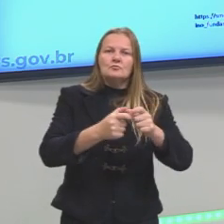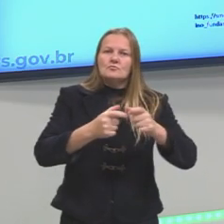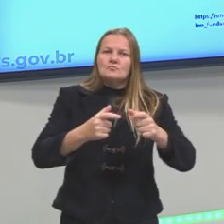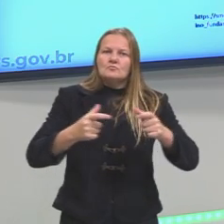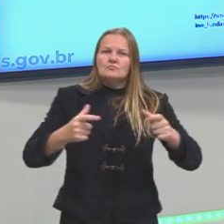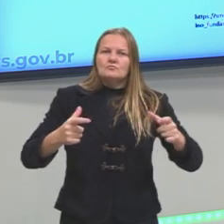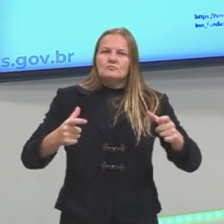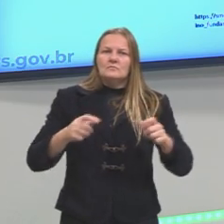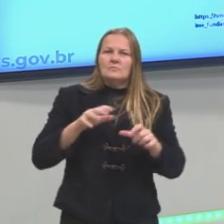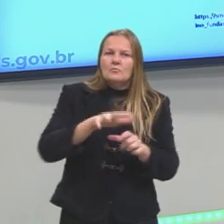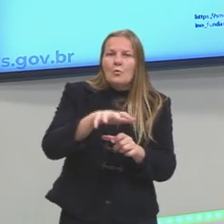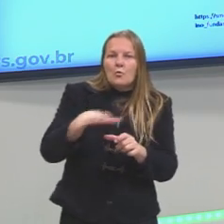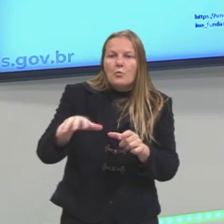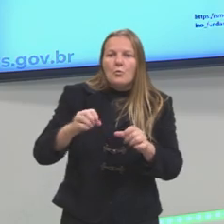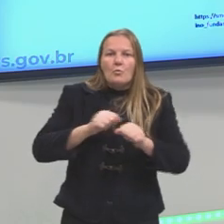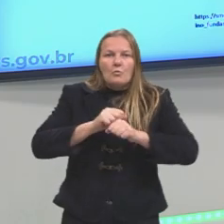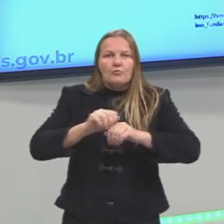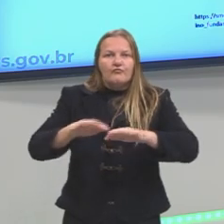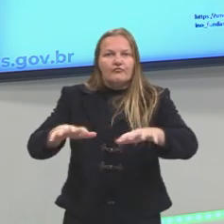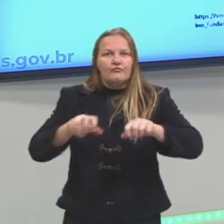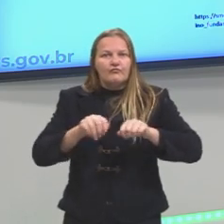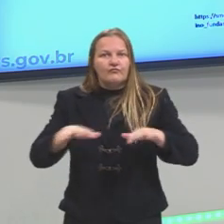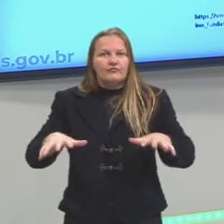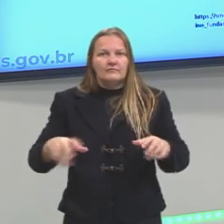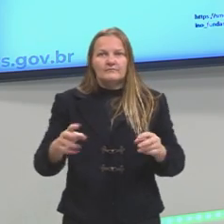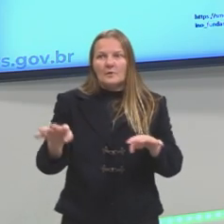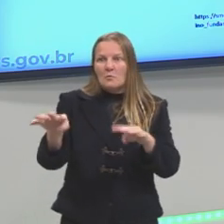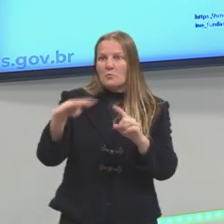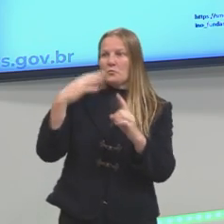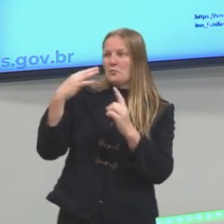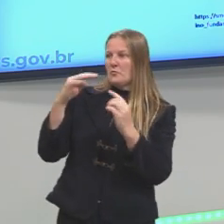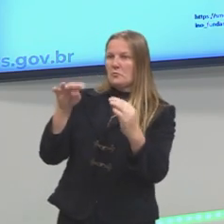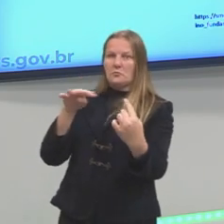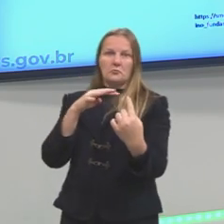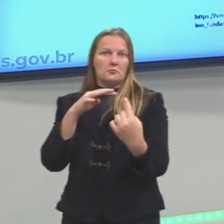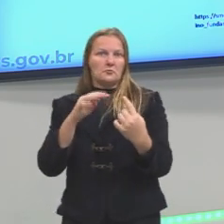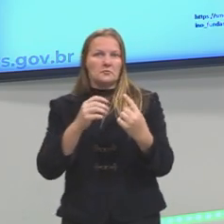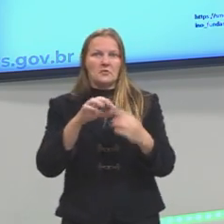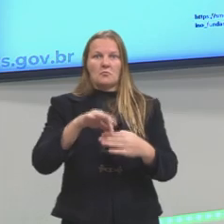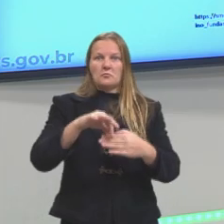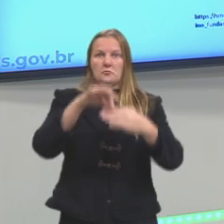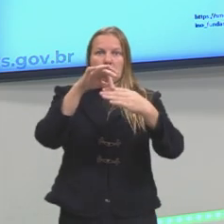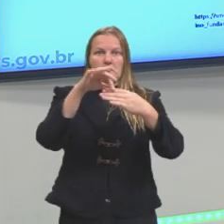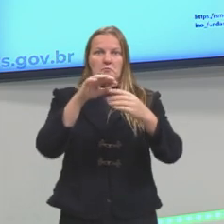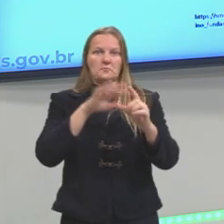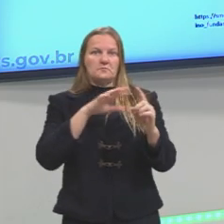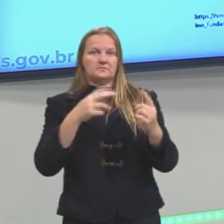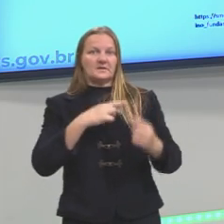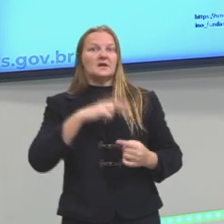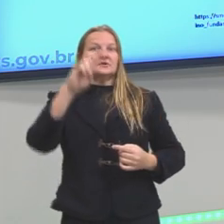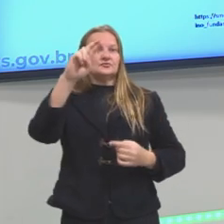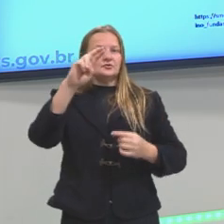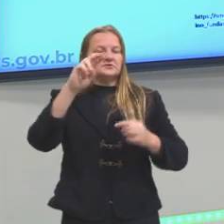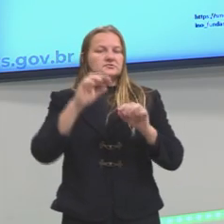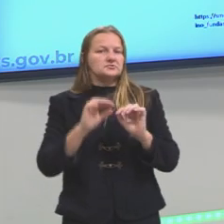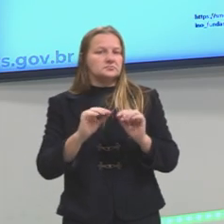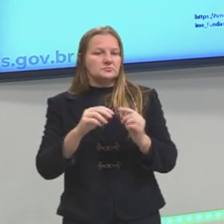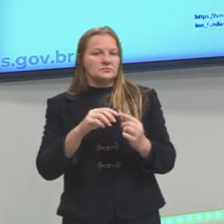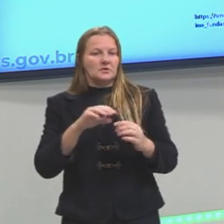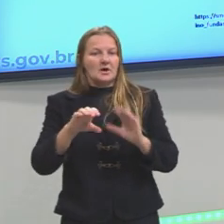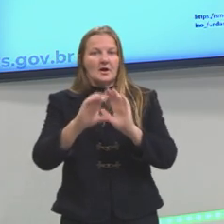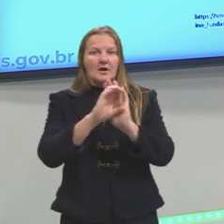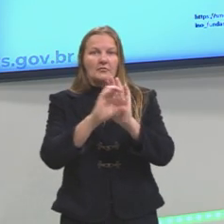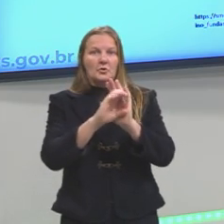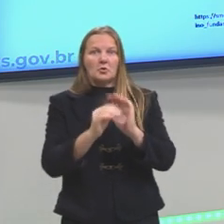expandindo Se arrumando e começou a se tornar notável ele se sobressair em relação às outras religiões é